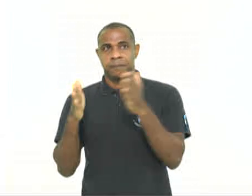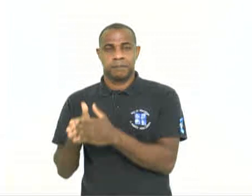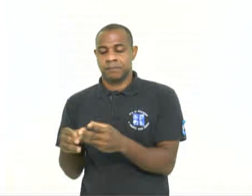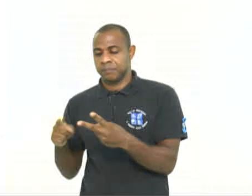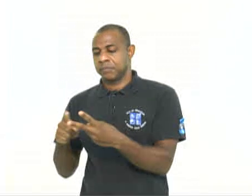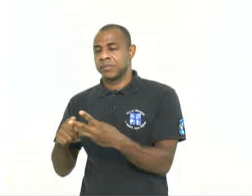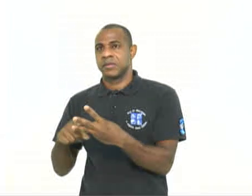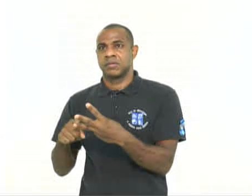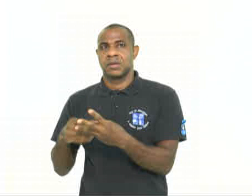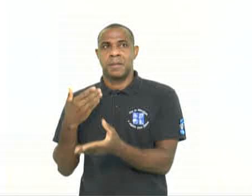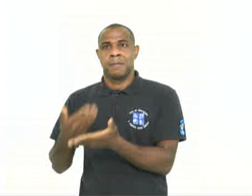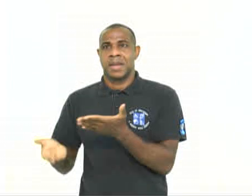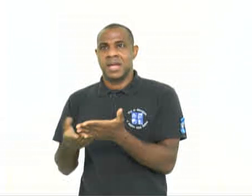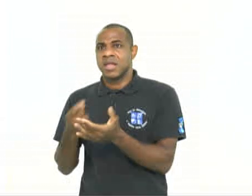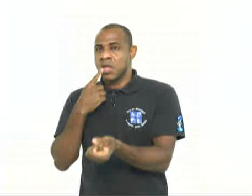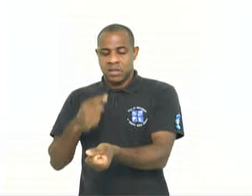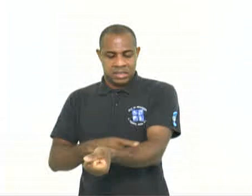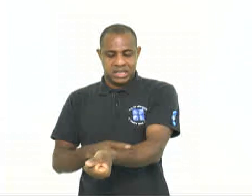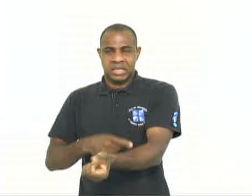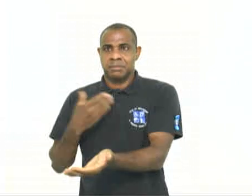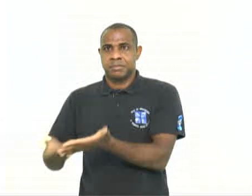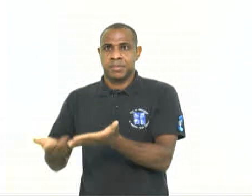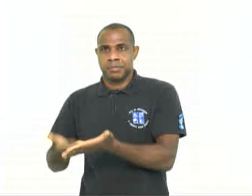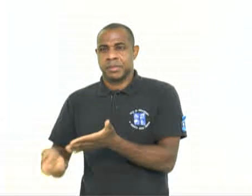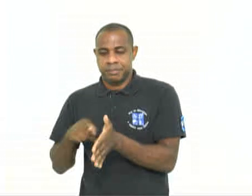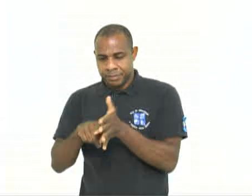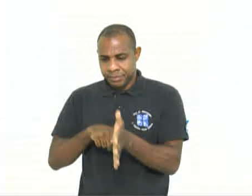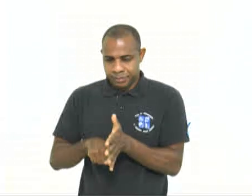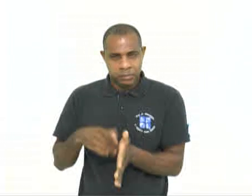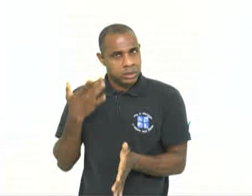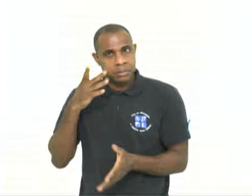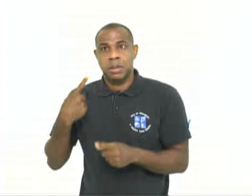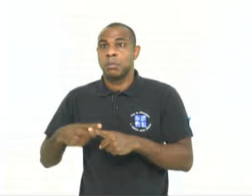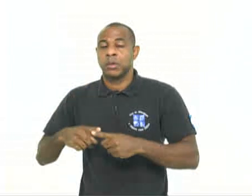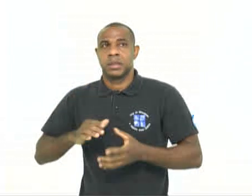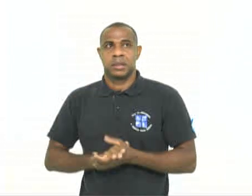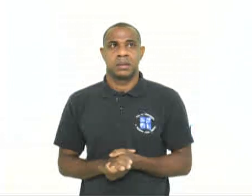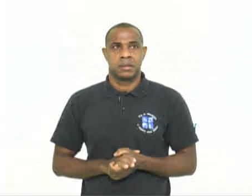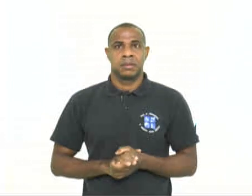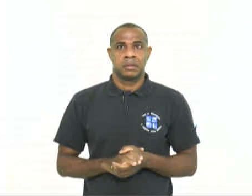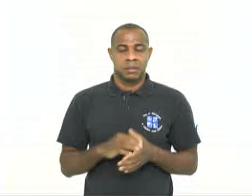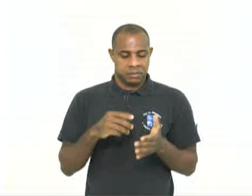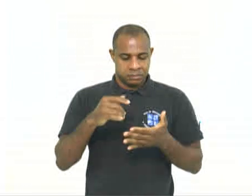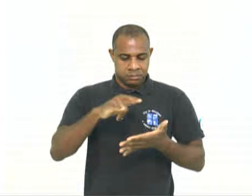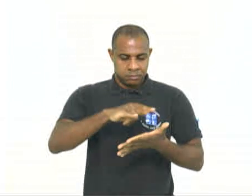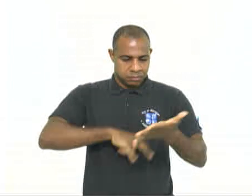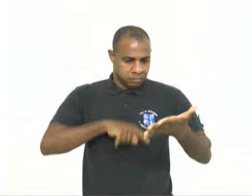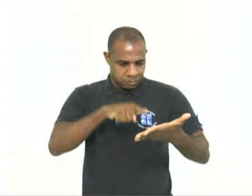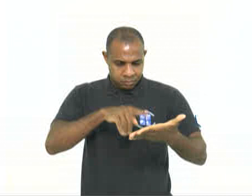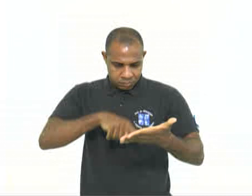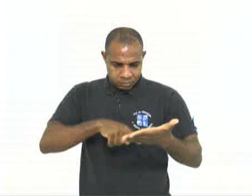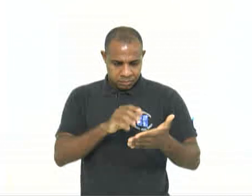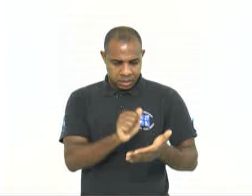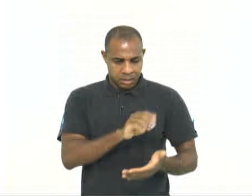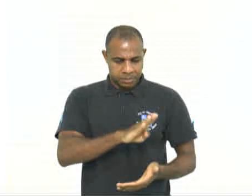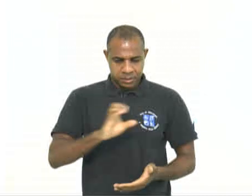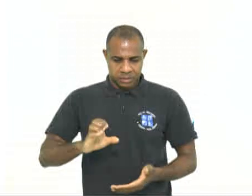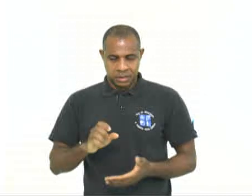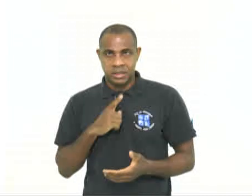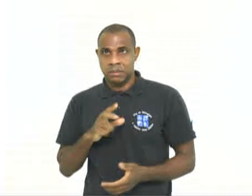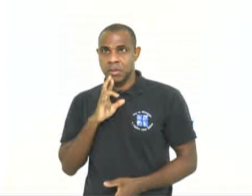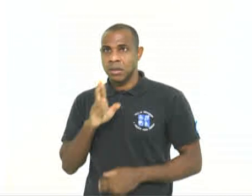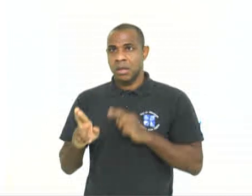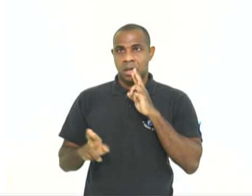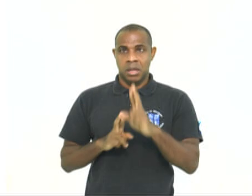sangramentos por uma causa que ainda precisava ser investigada, ele não sabia o que era. As fichas de registro A, B e C apresentam alguns